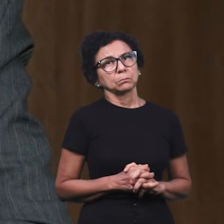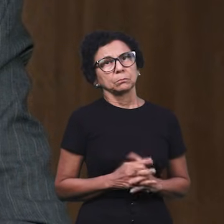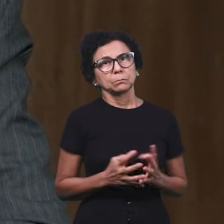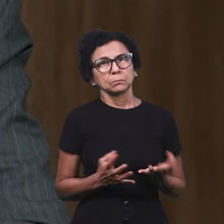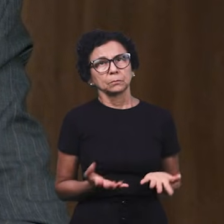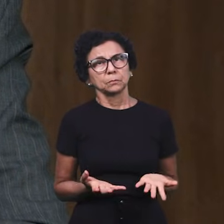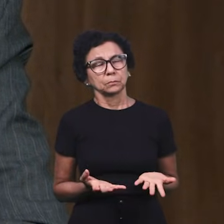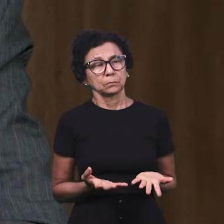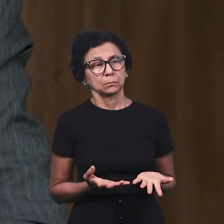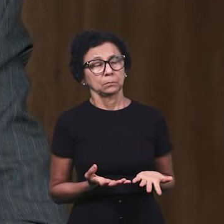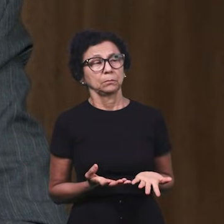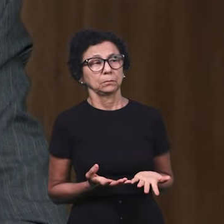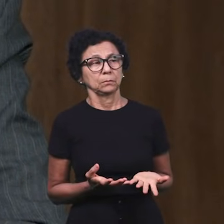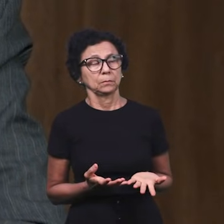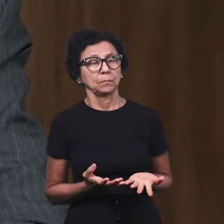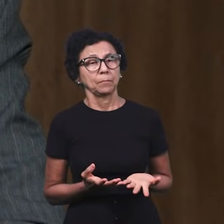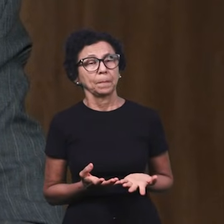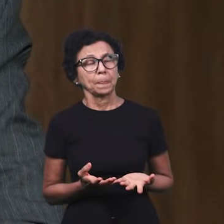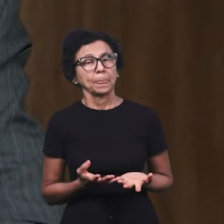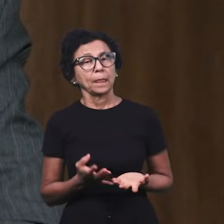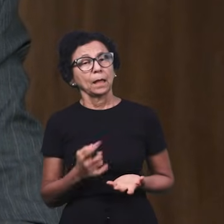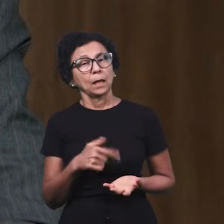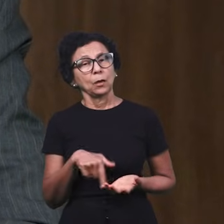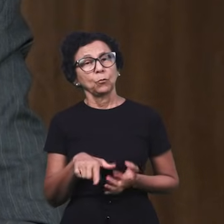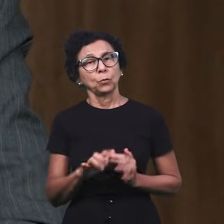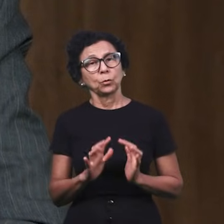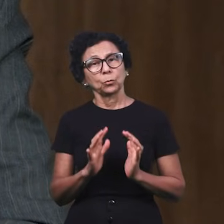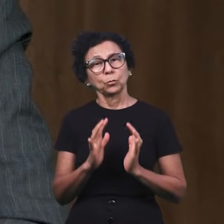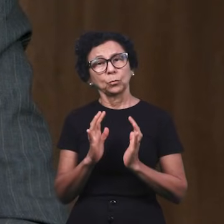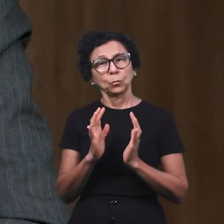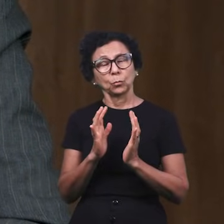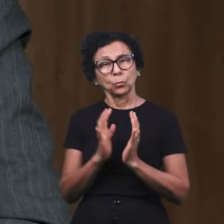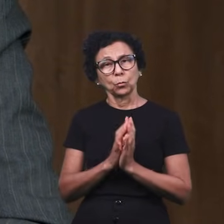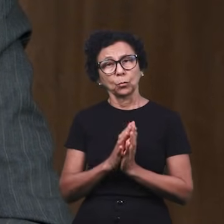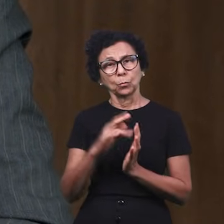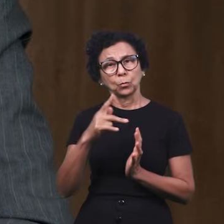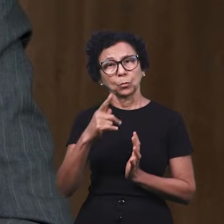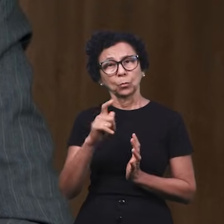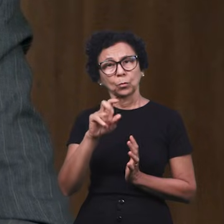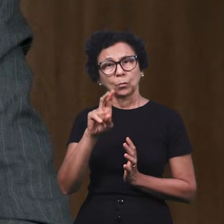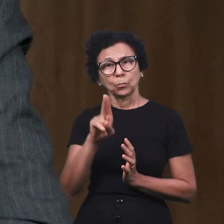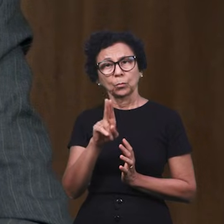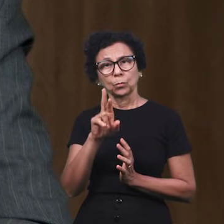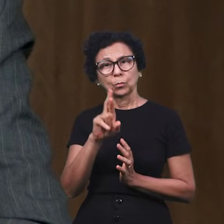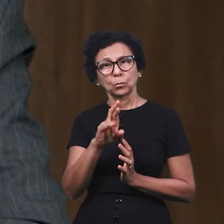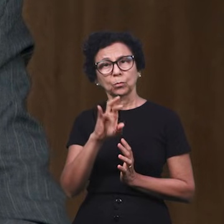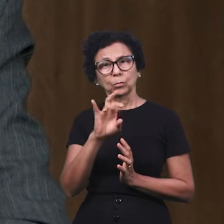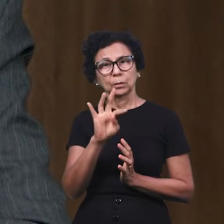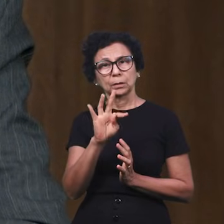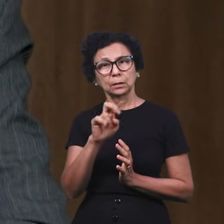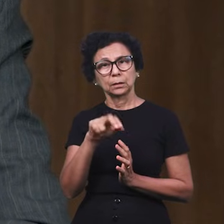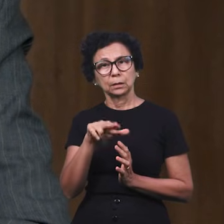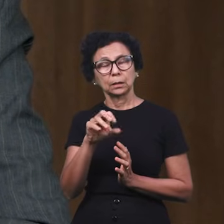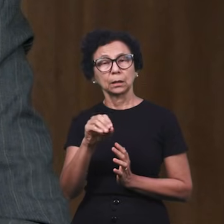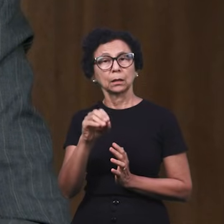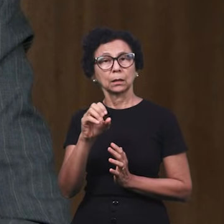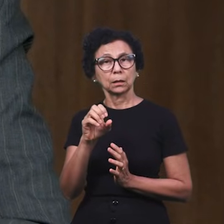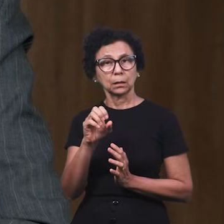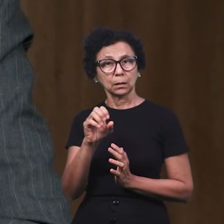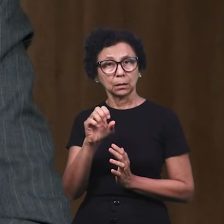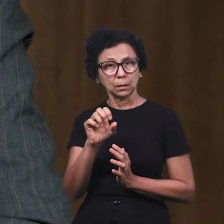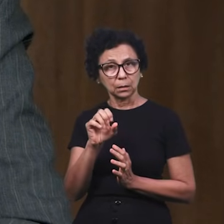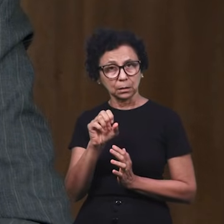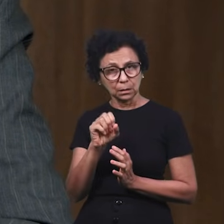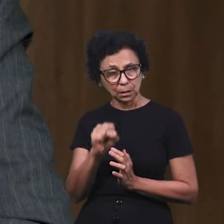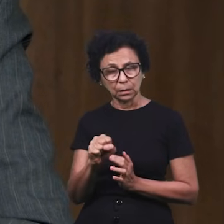creio que foi um grupo realmente de puritanos que foram altamente perseguidos na Inglaterra, e eles